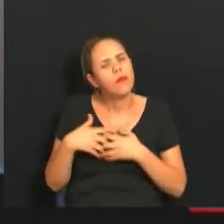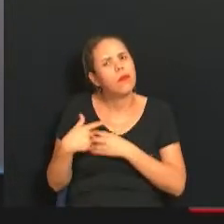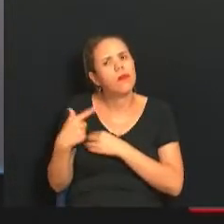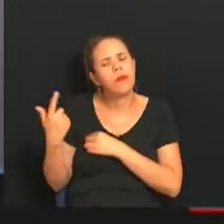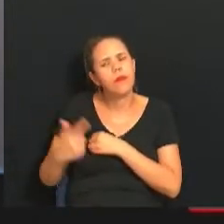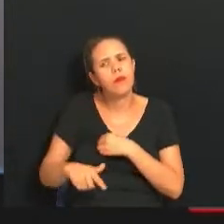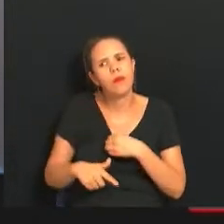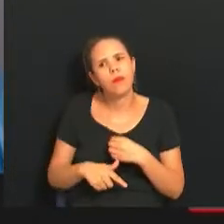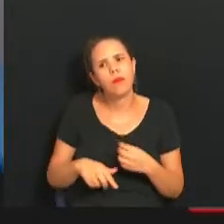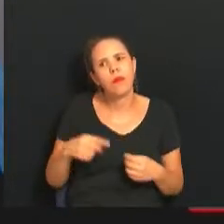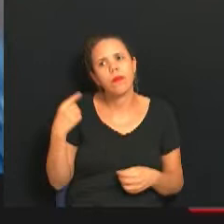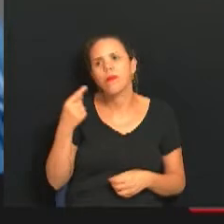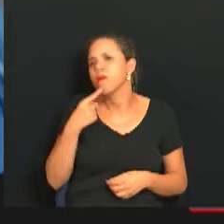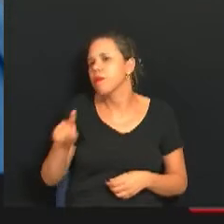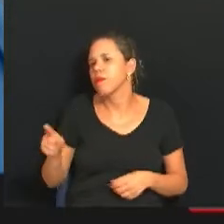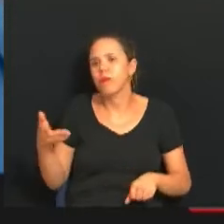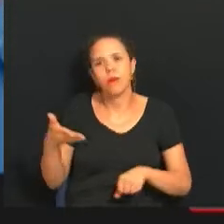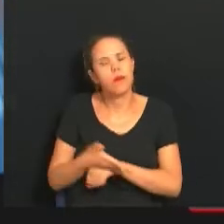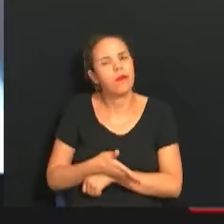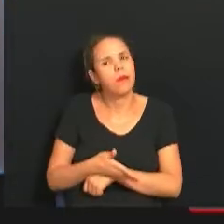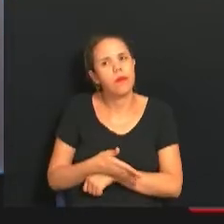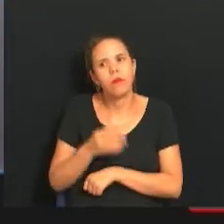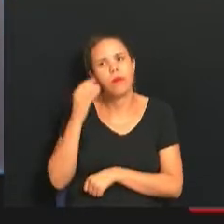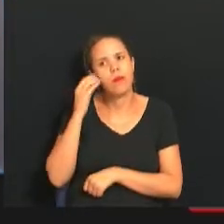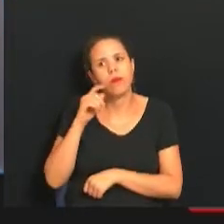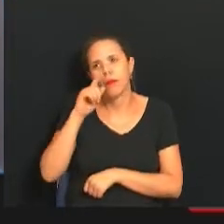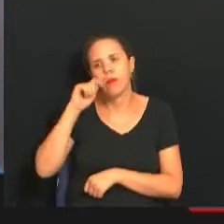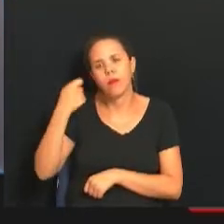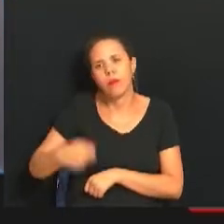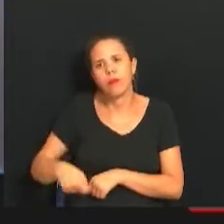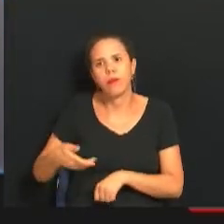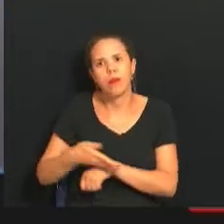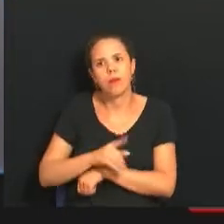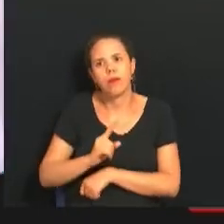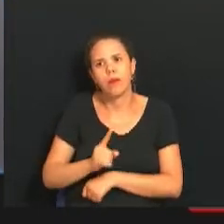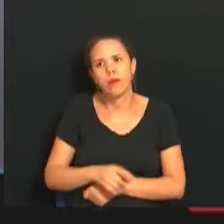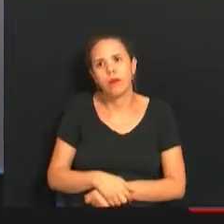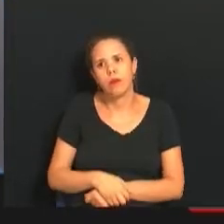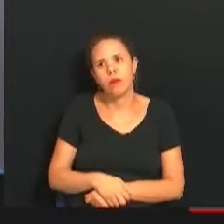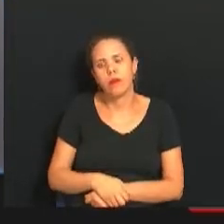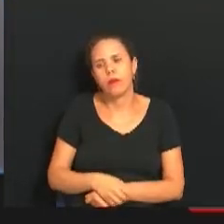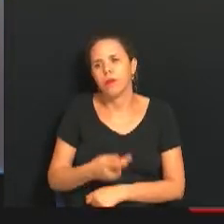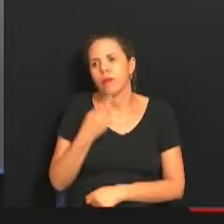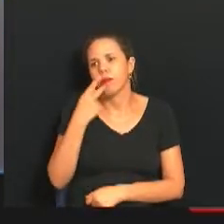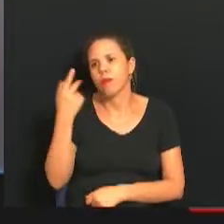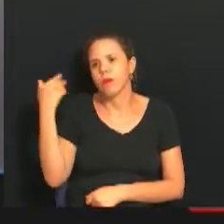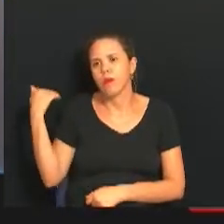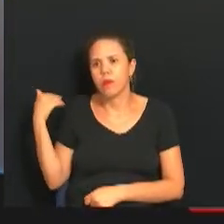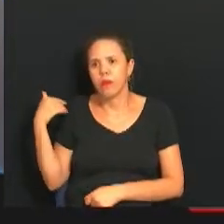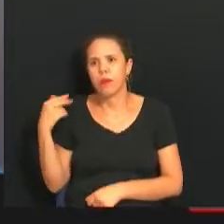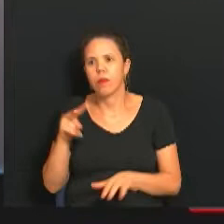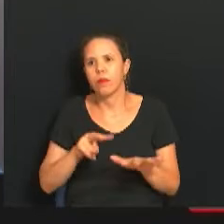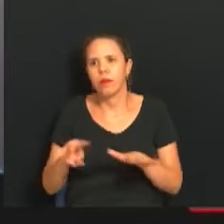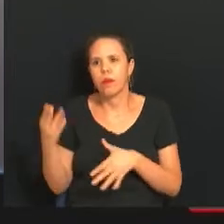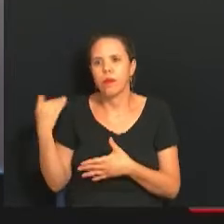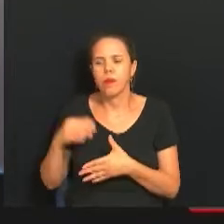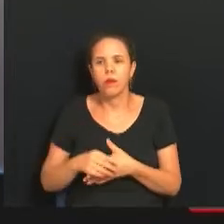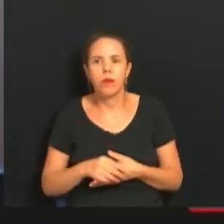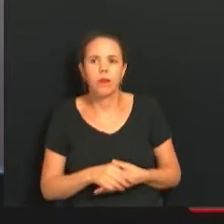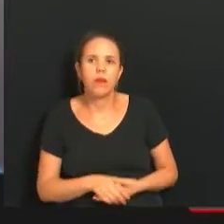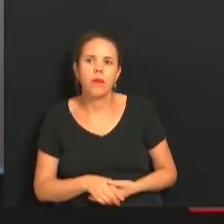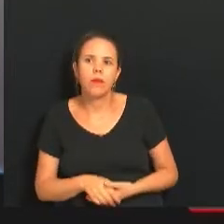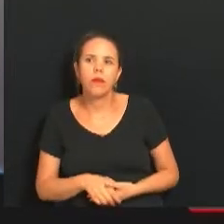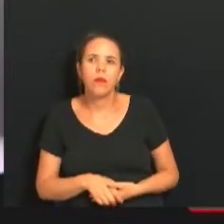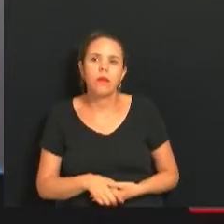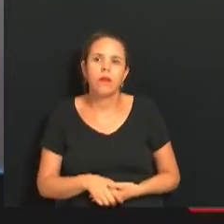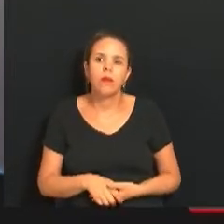a Rússia não invadiria a Ucrânia. Quer dizer, a gente falava isso 2 semanas atrás, mas enfim,